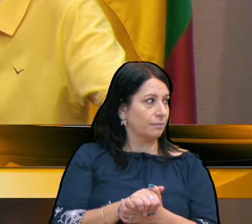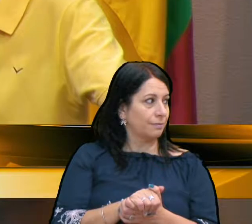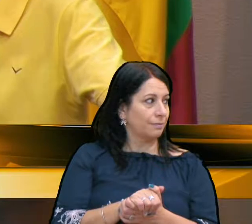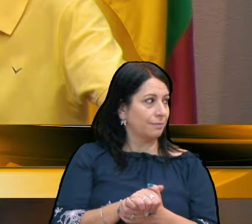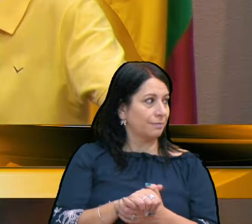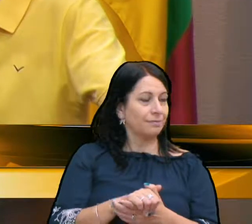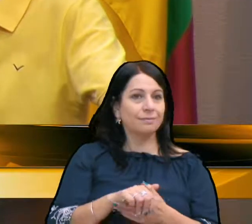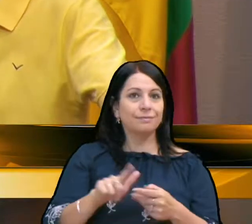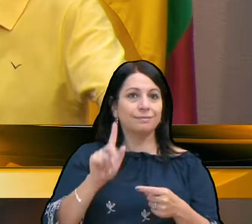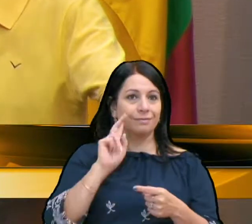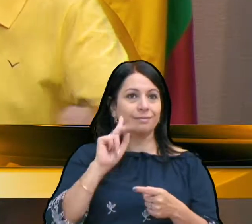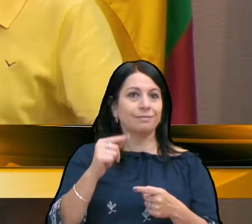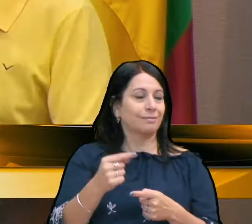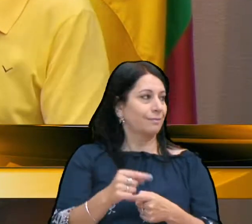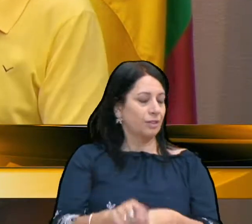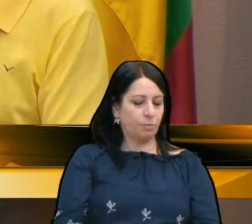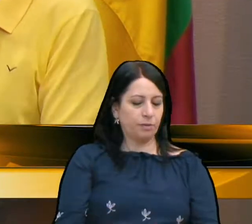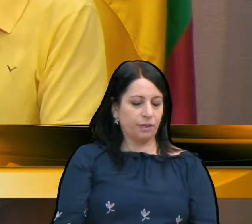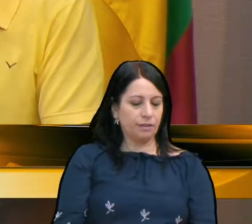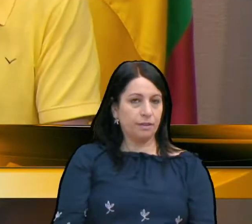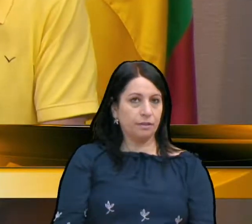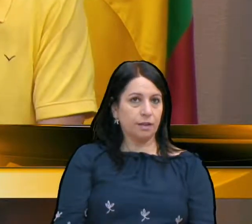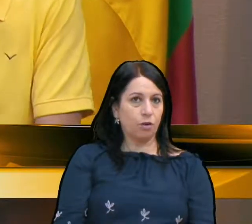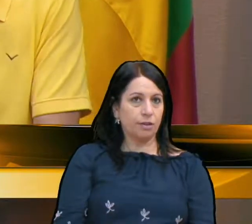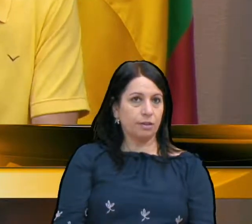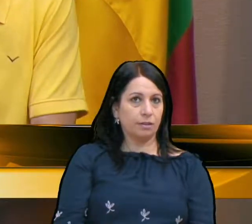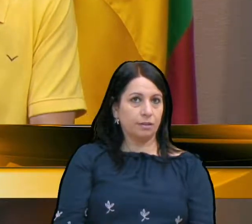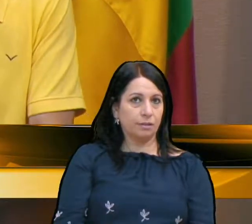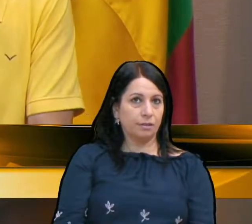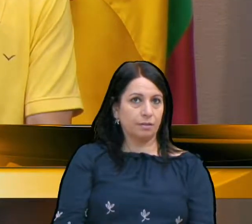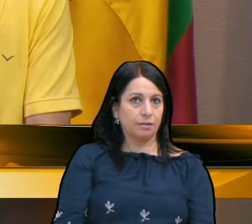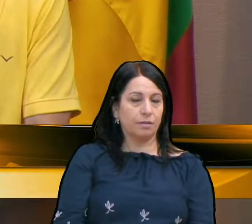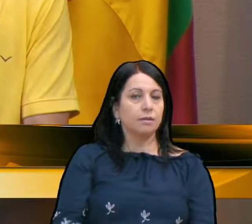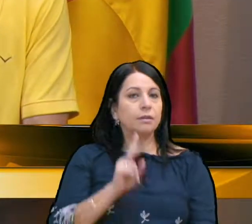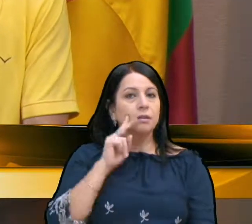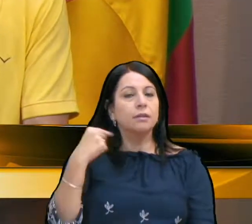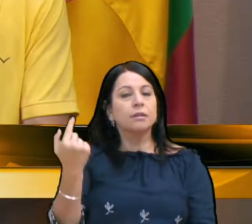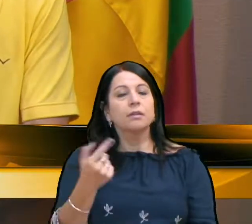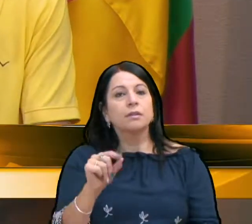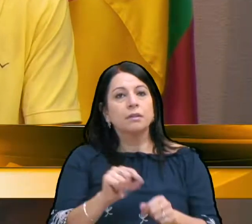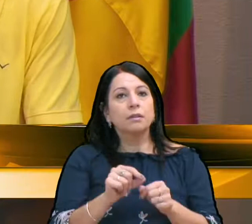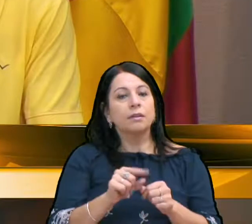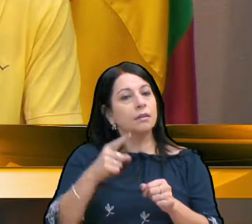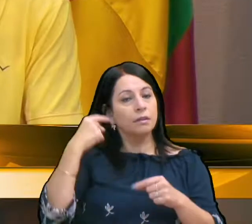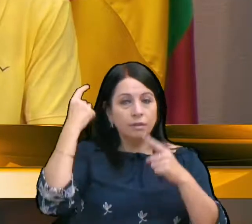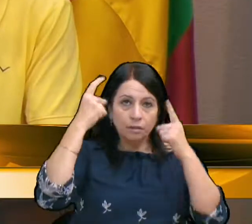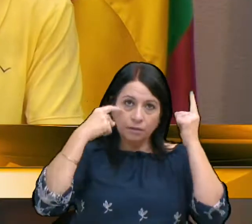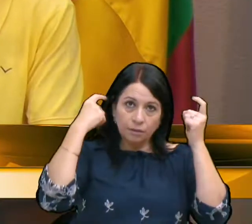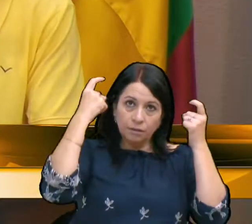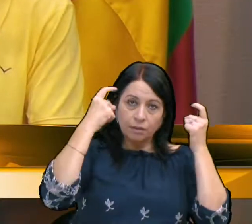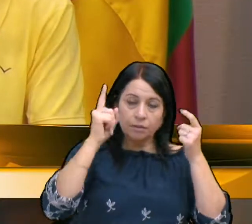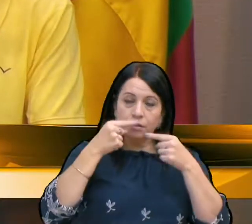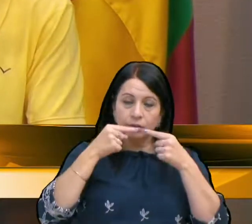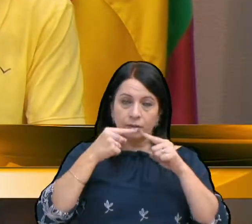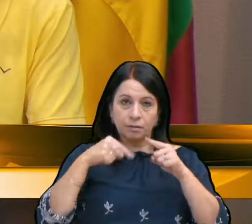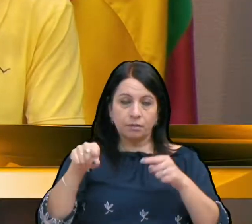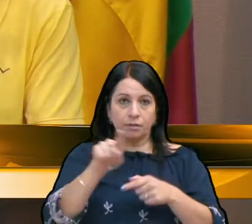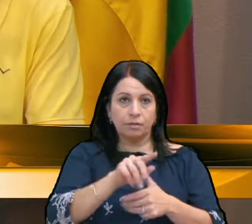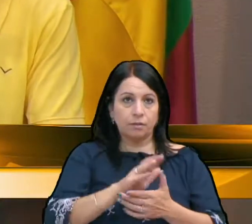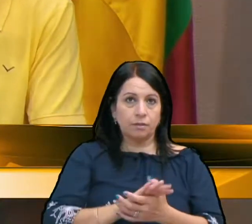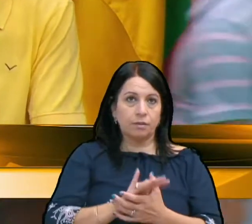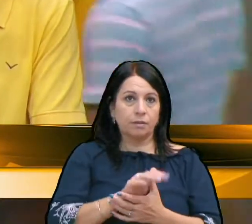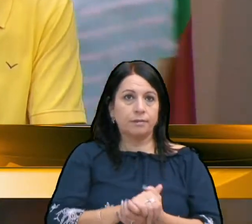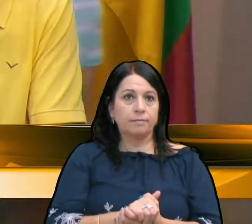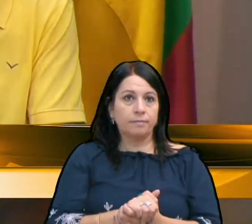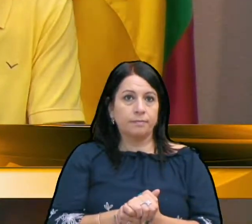na retaguarda. Feito isso também, dito isso, porque isso nos preocupa. Não é a crítica por criticar, mas